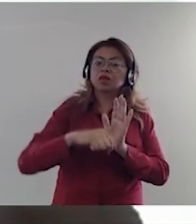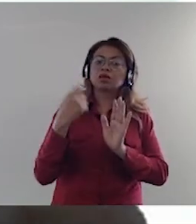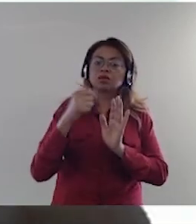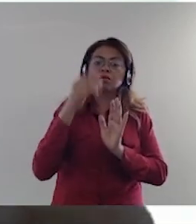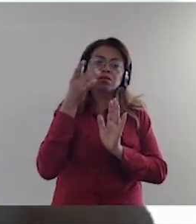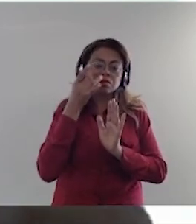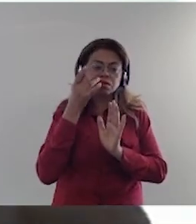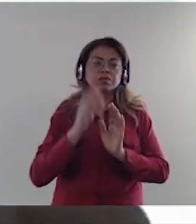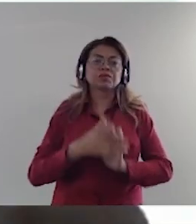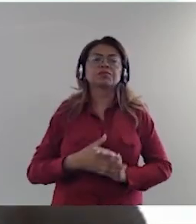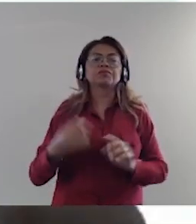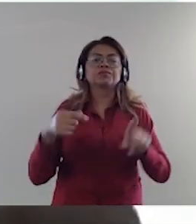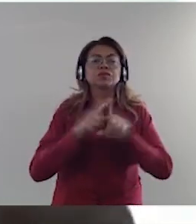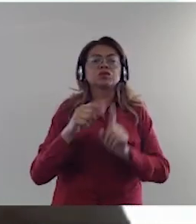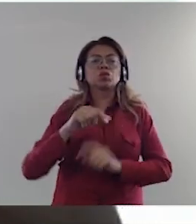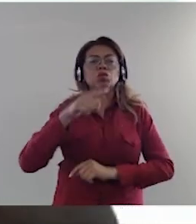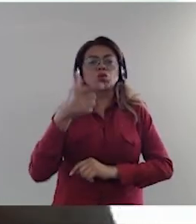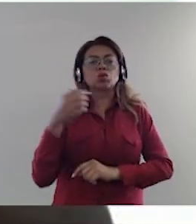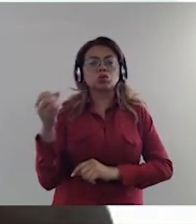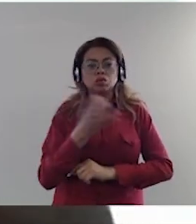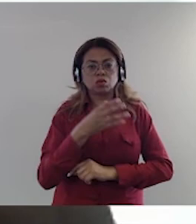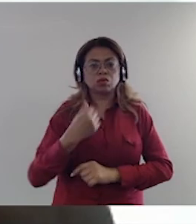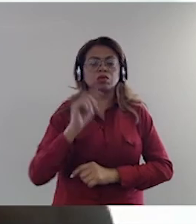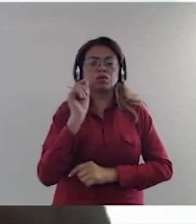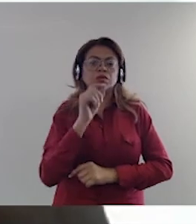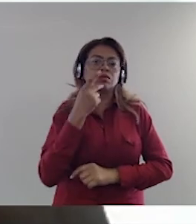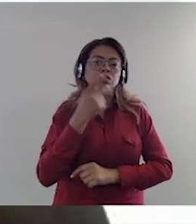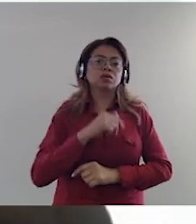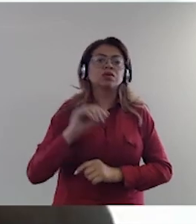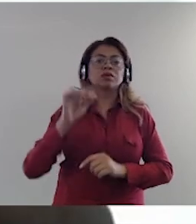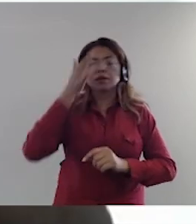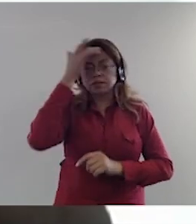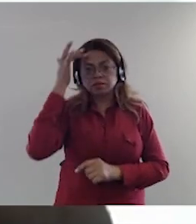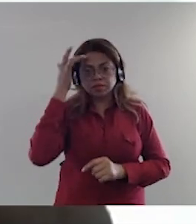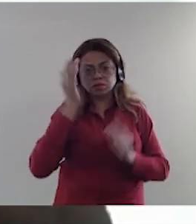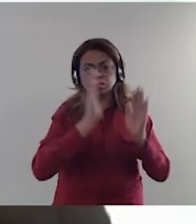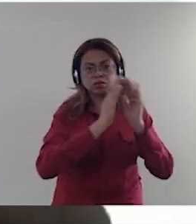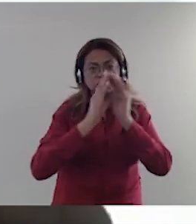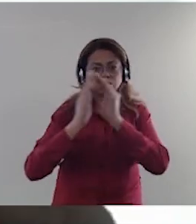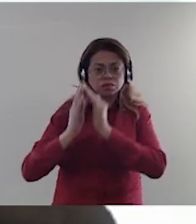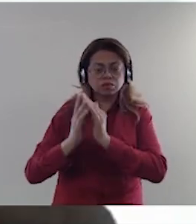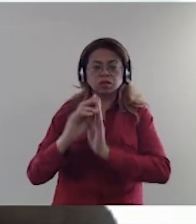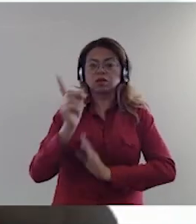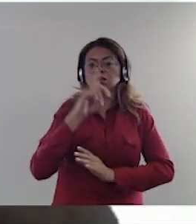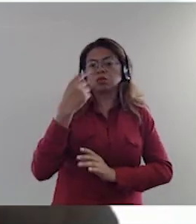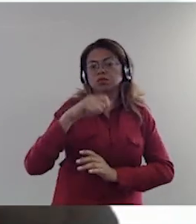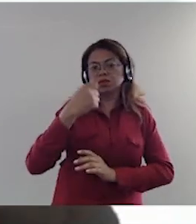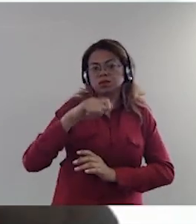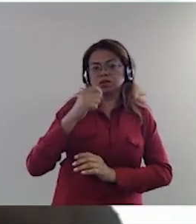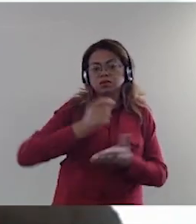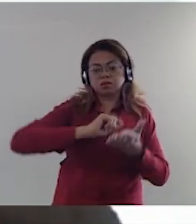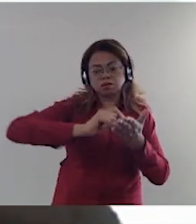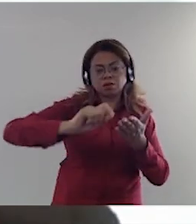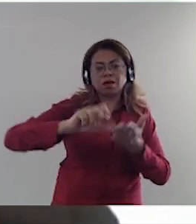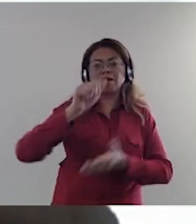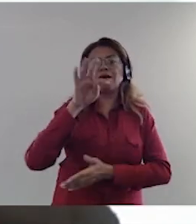é de que os condôminos não vão precisar pôr suas assinaturas na